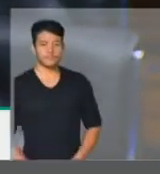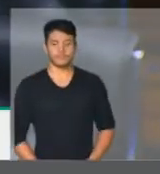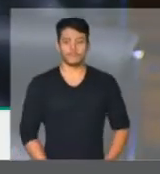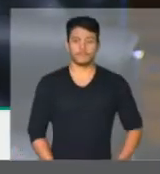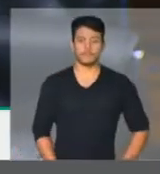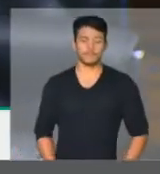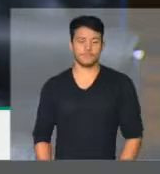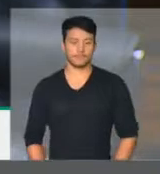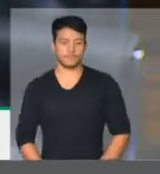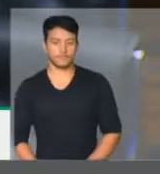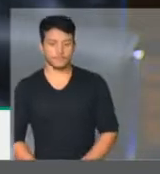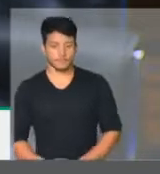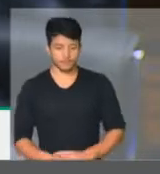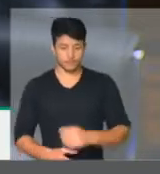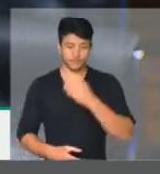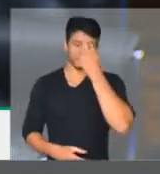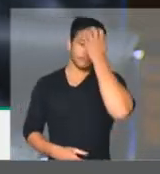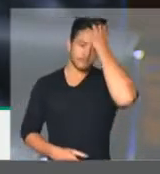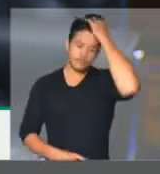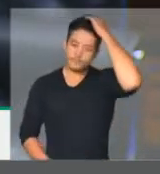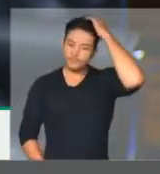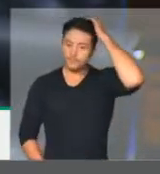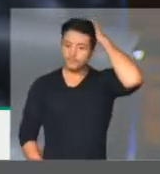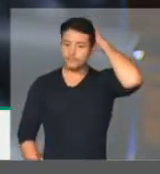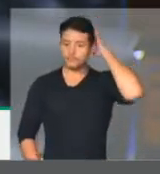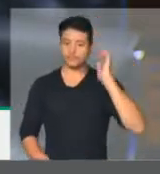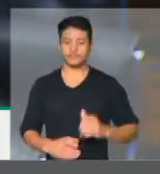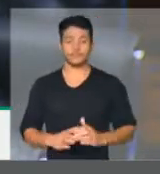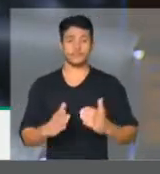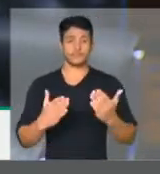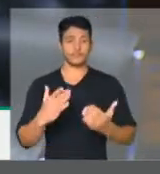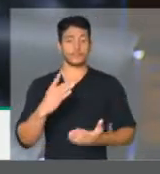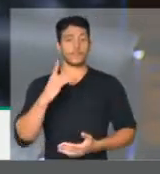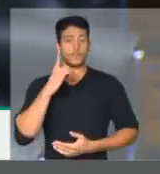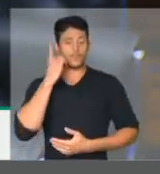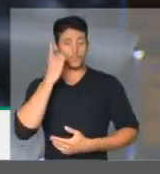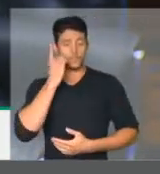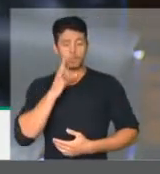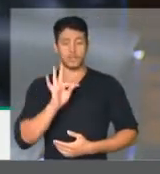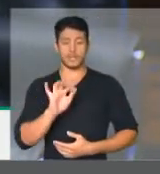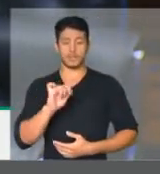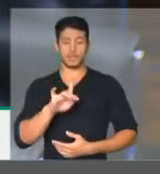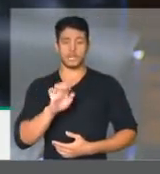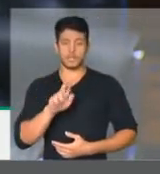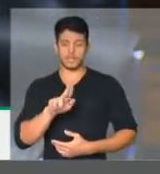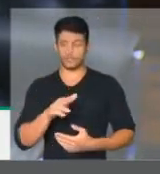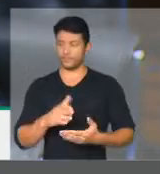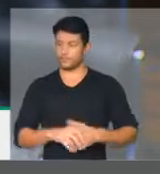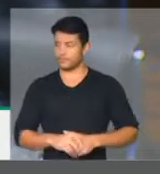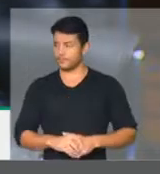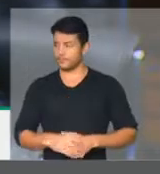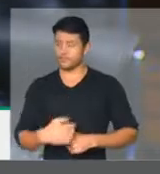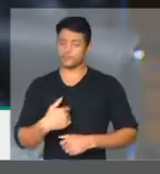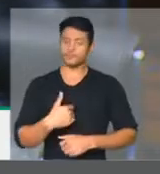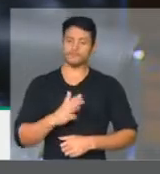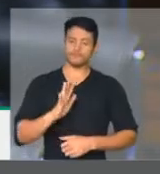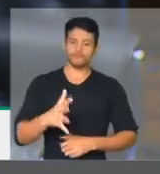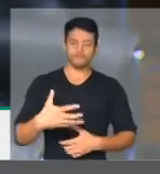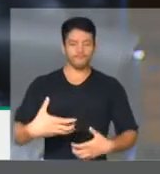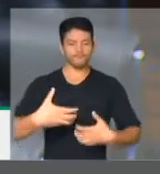meu nome e em nome da bancada do PDT, expressar a nossa admiração a Vossa